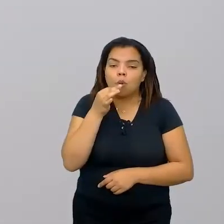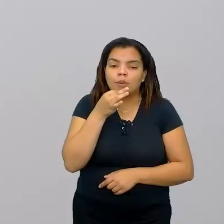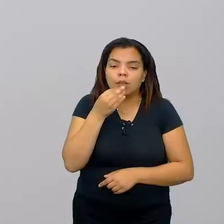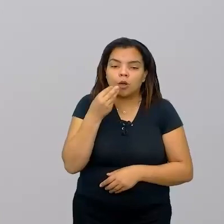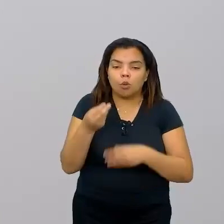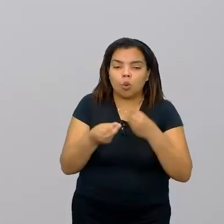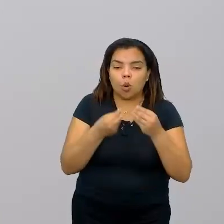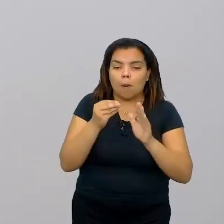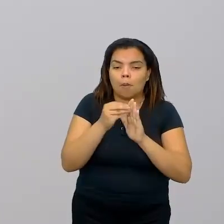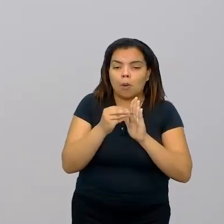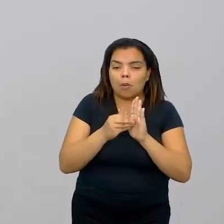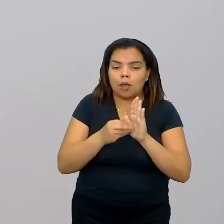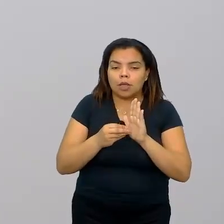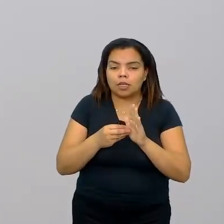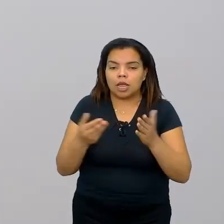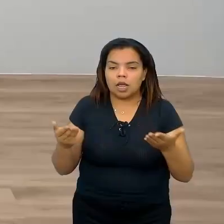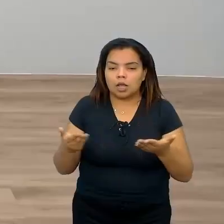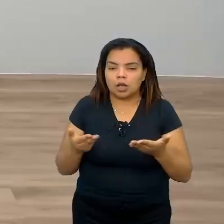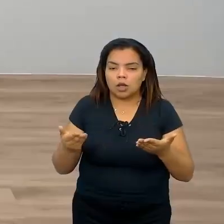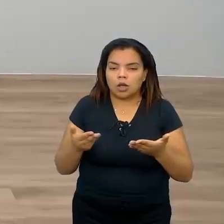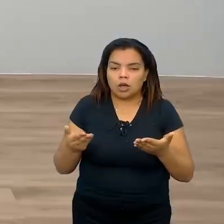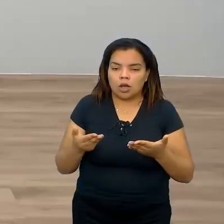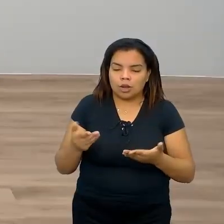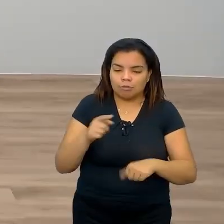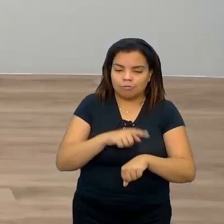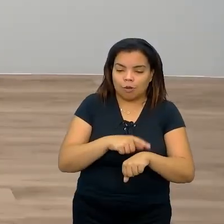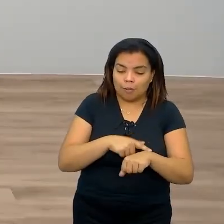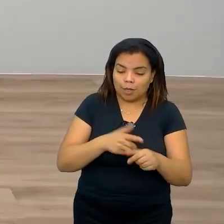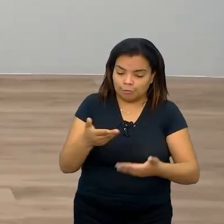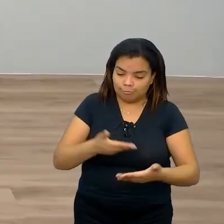componente. Vou chamar agora sim o nosso momento da